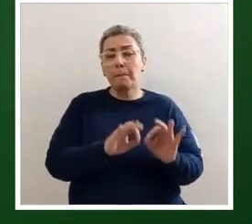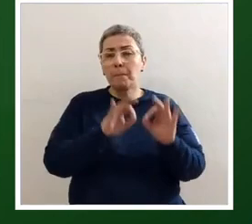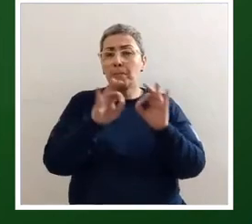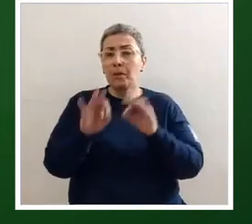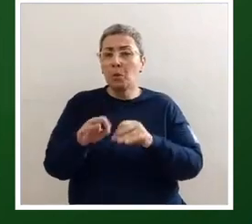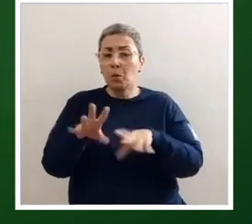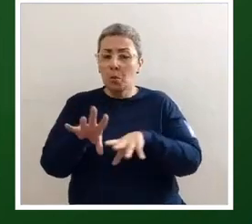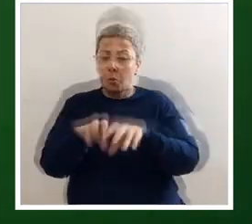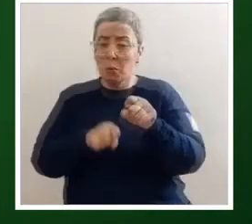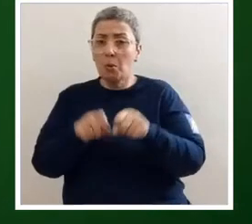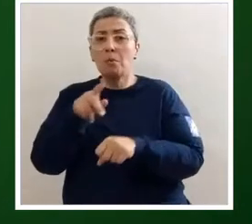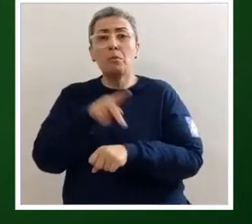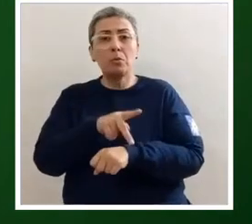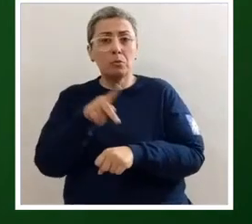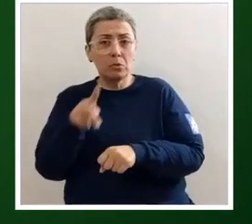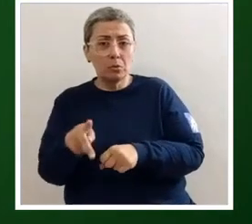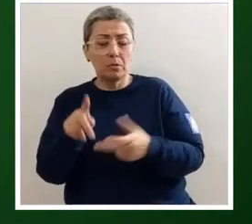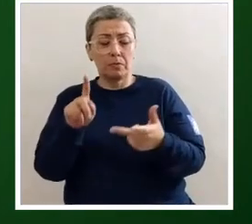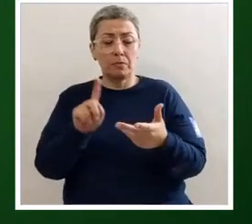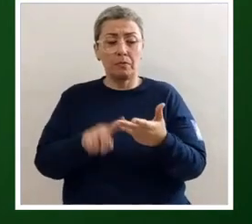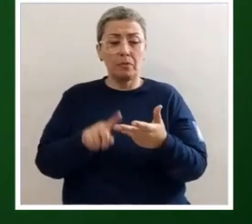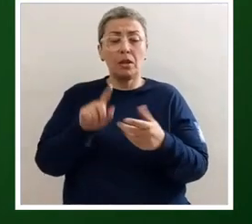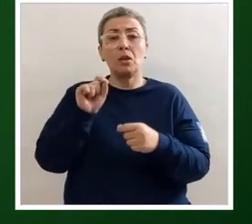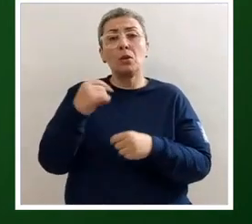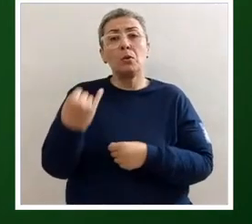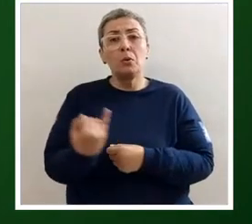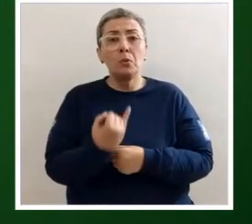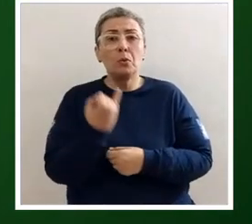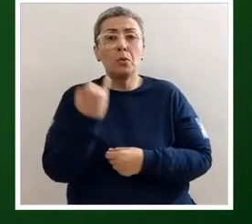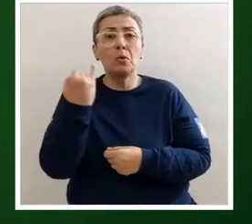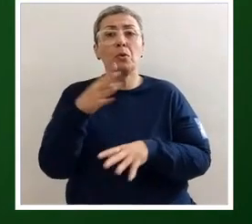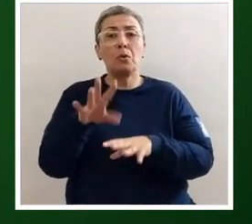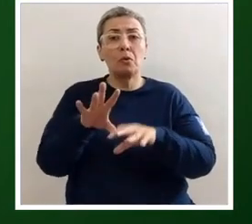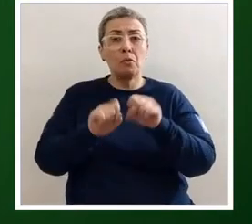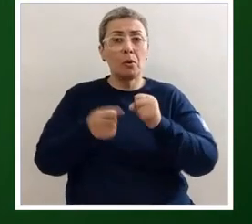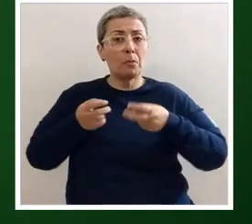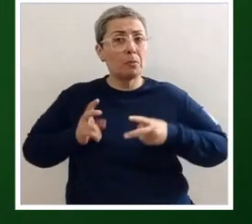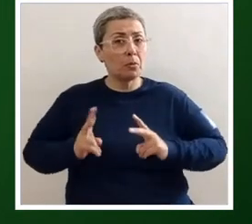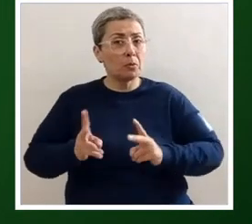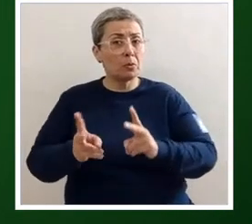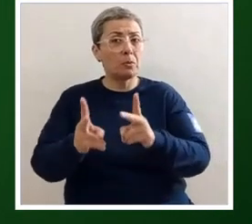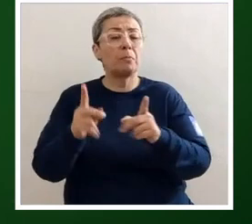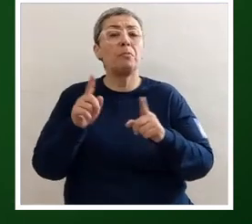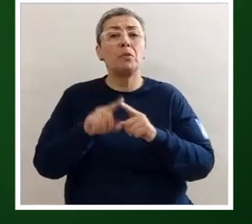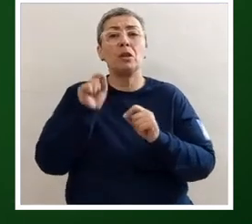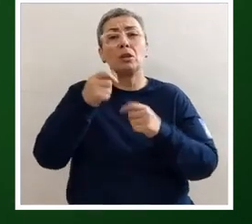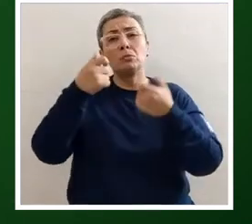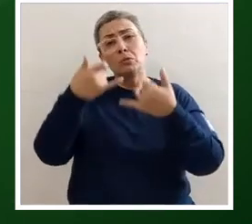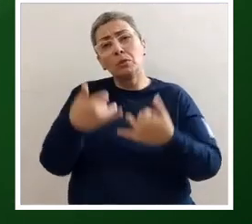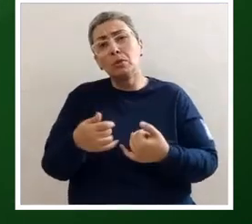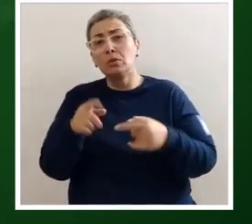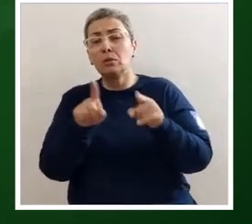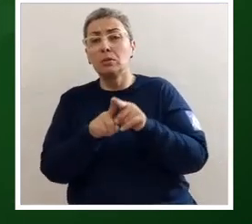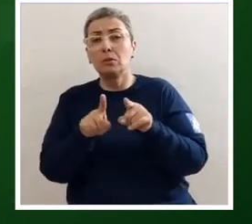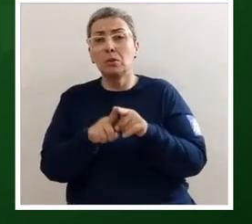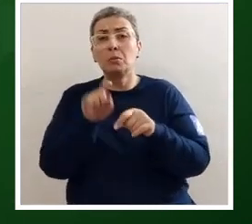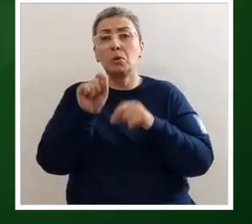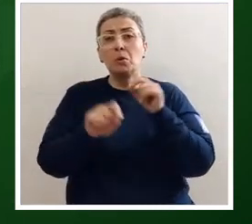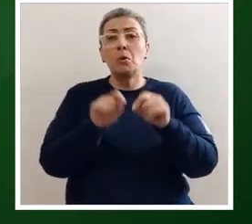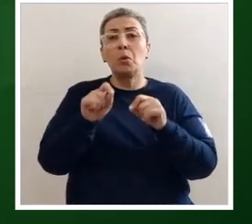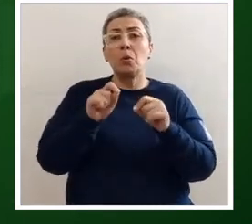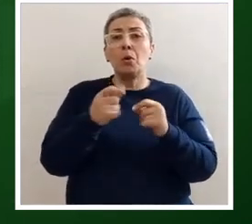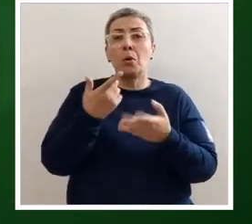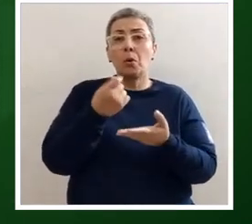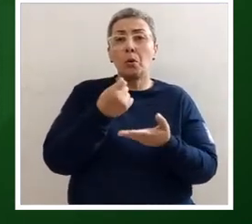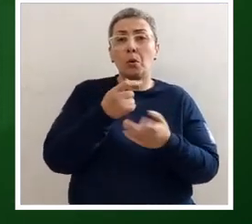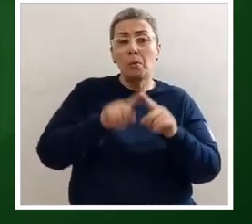questão da formação dos professores a importância da formação continuada já se falou um pouco sobre os